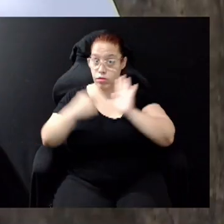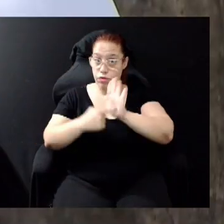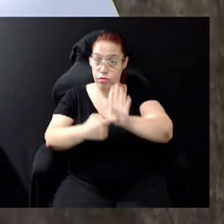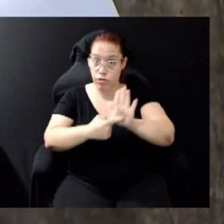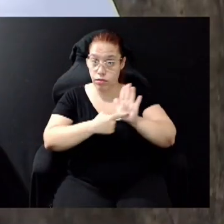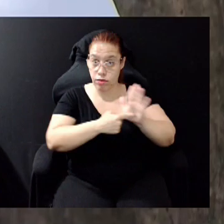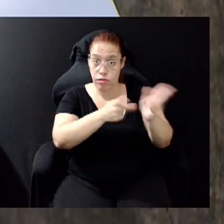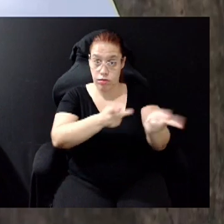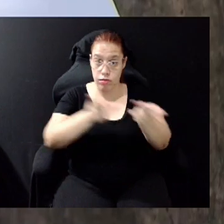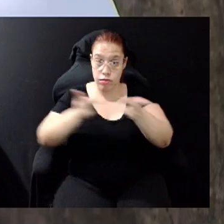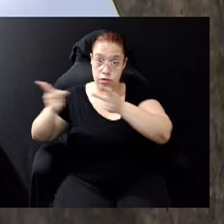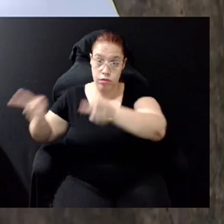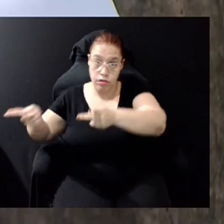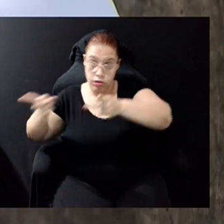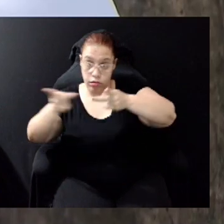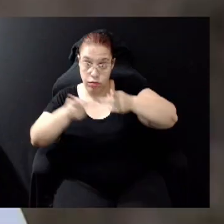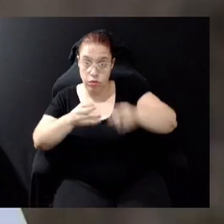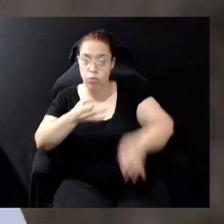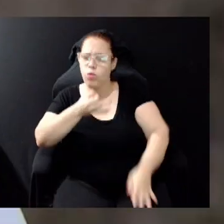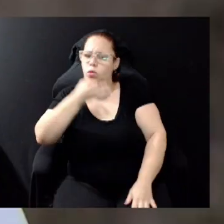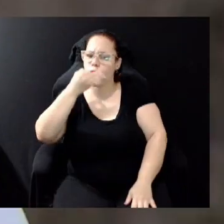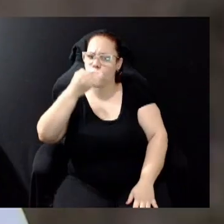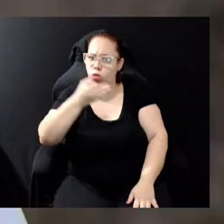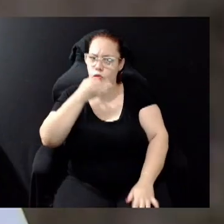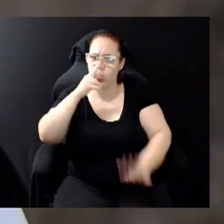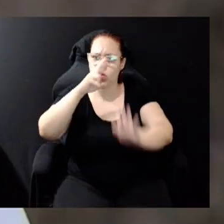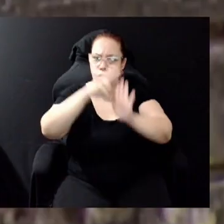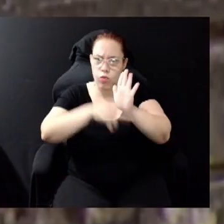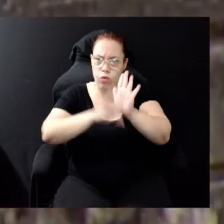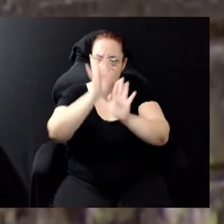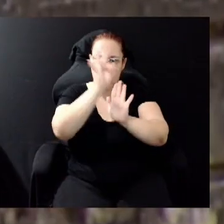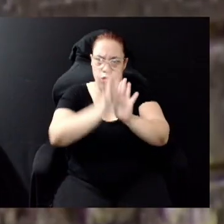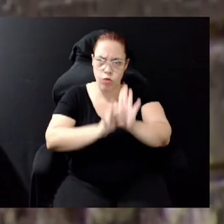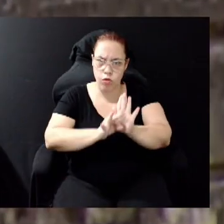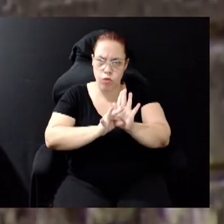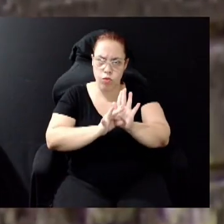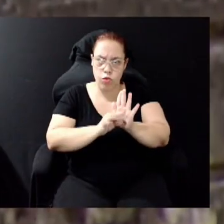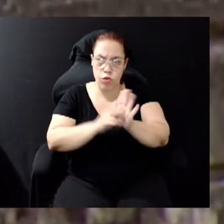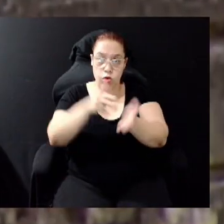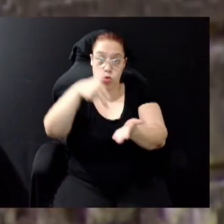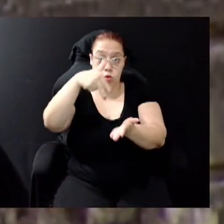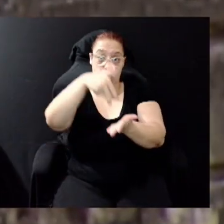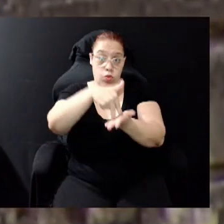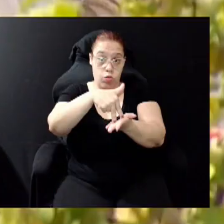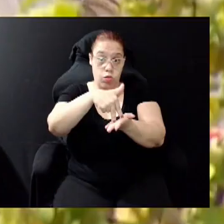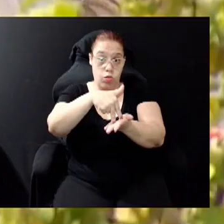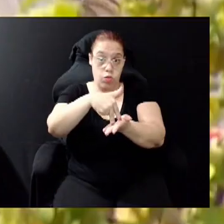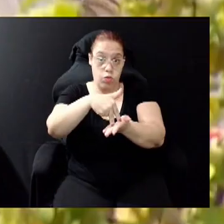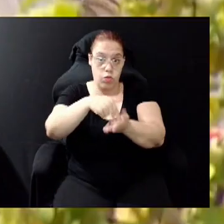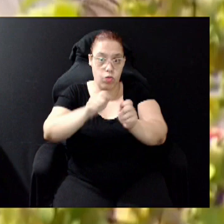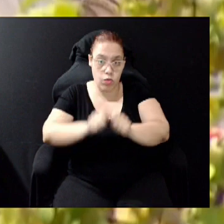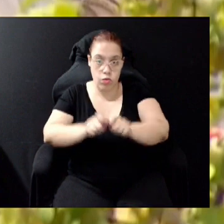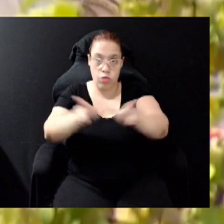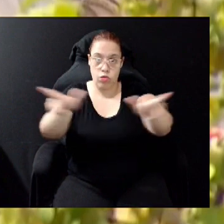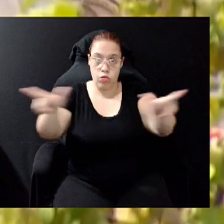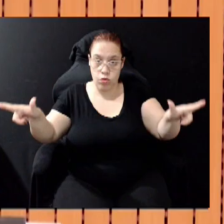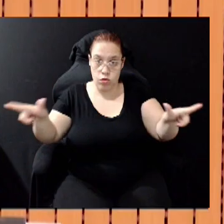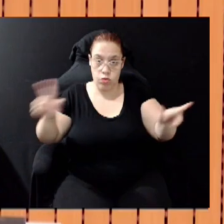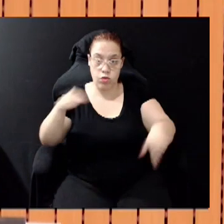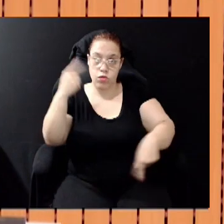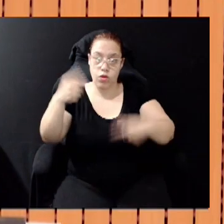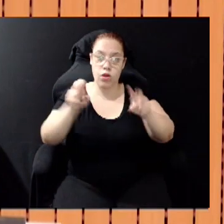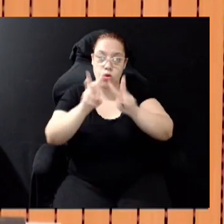visitantes uma sugestão de roteiro de personalidades que poderá ser ampliado para outras